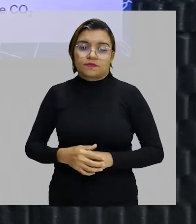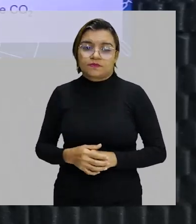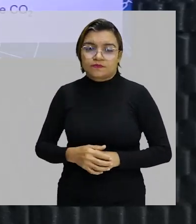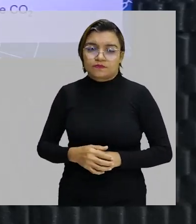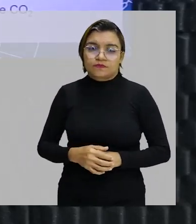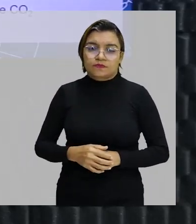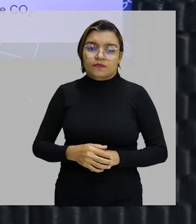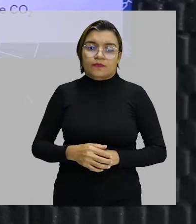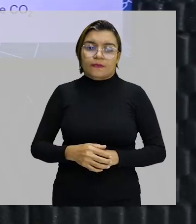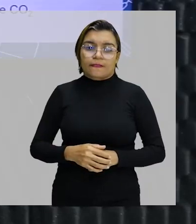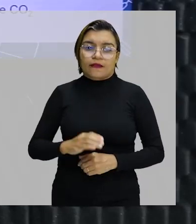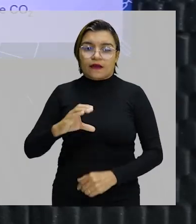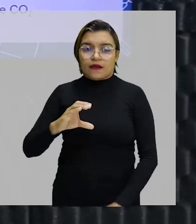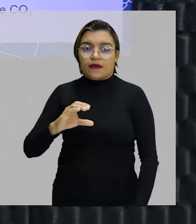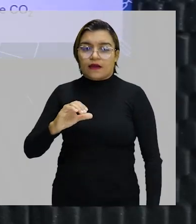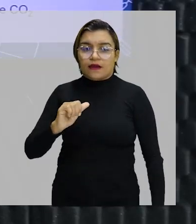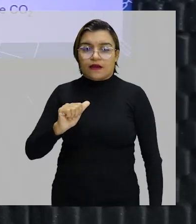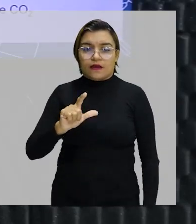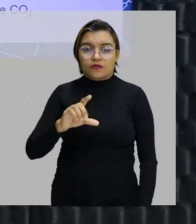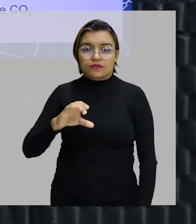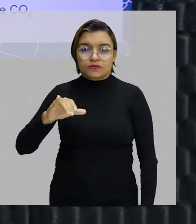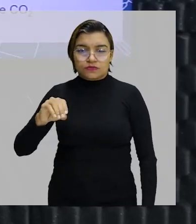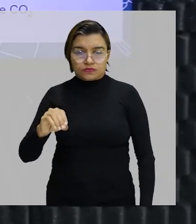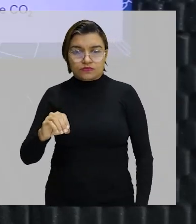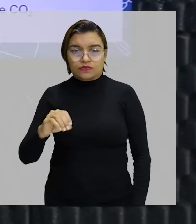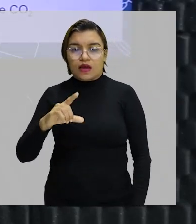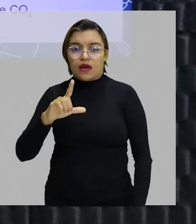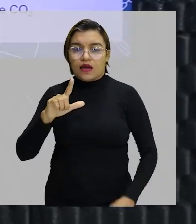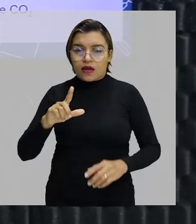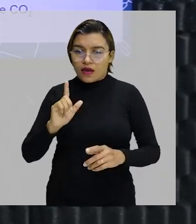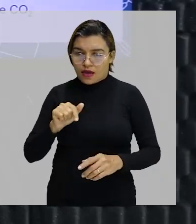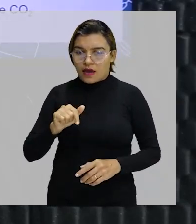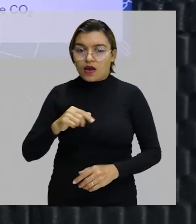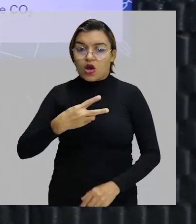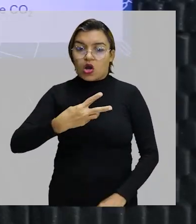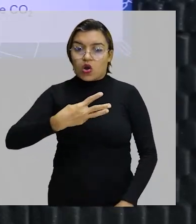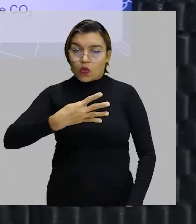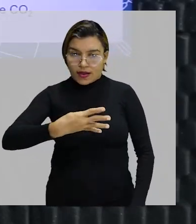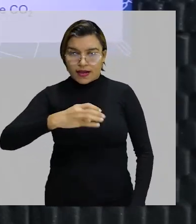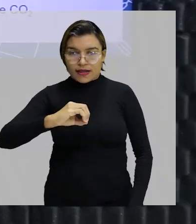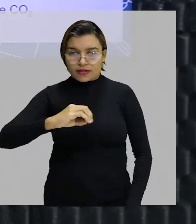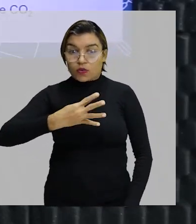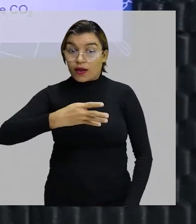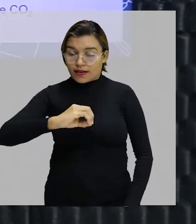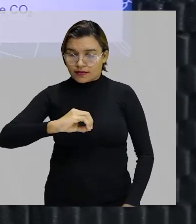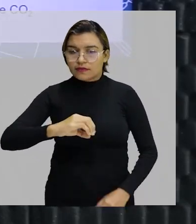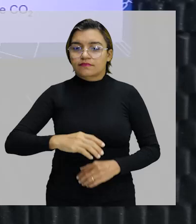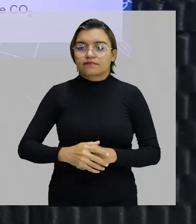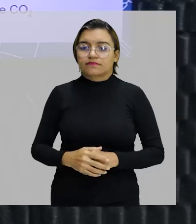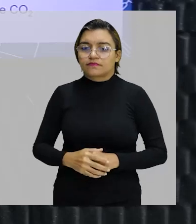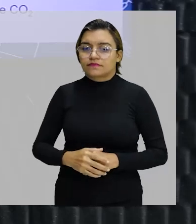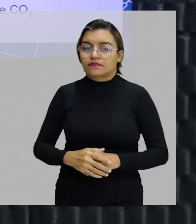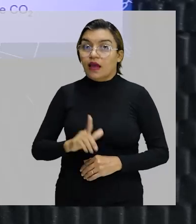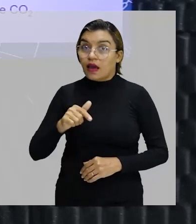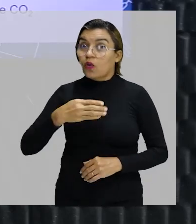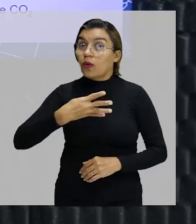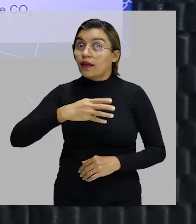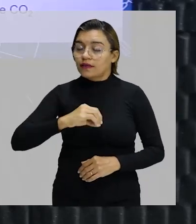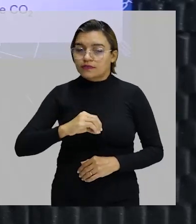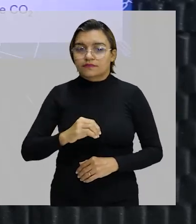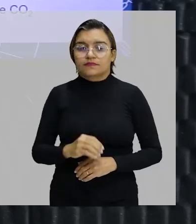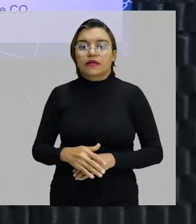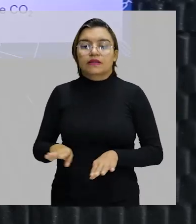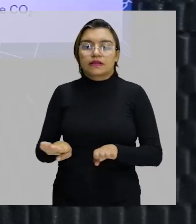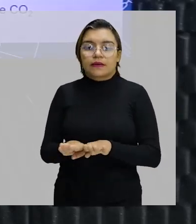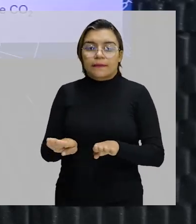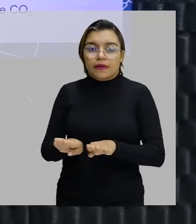vale 40, 1 vezes 40, porque nós temos um cálcio. Temos também um carbono, 1 vezes 12, que é a